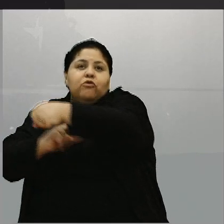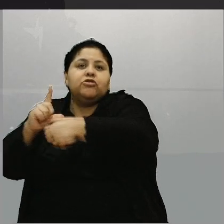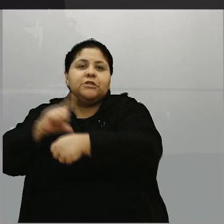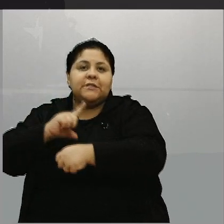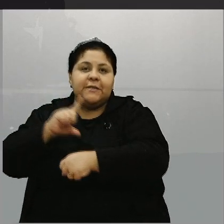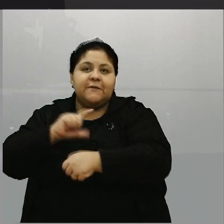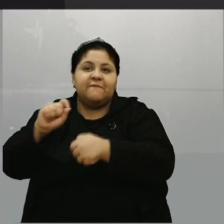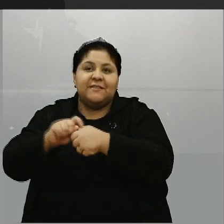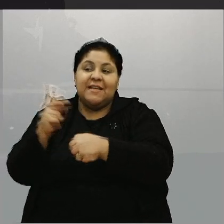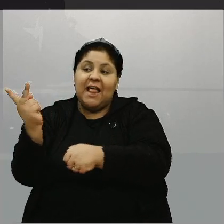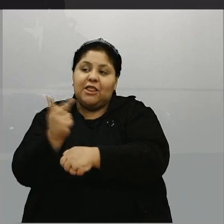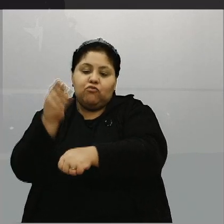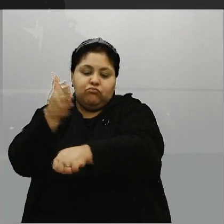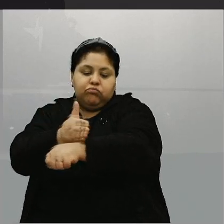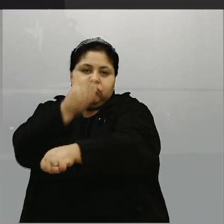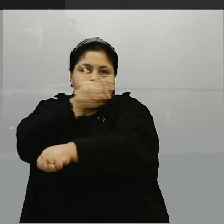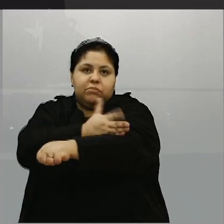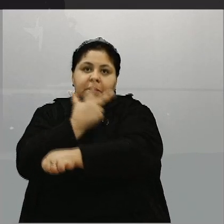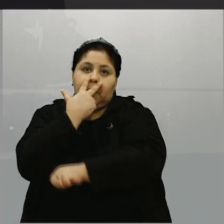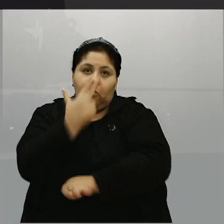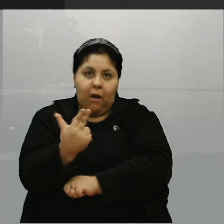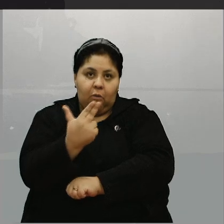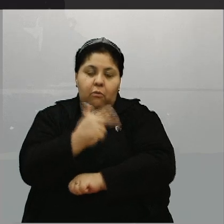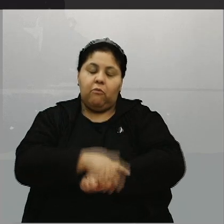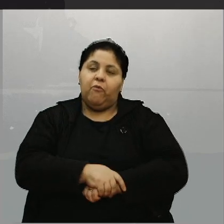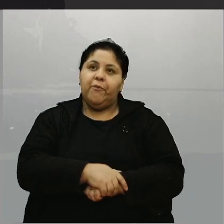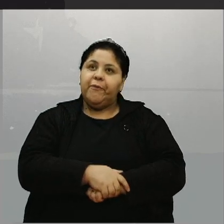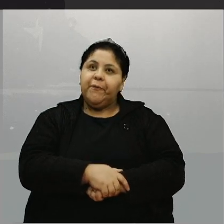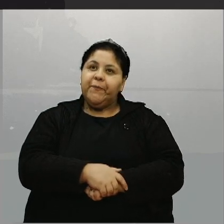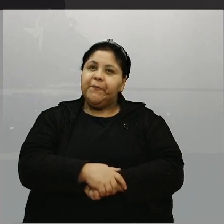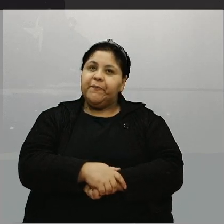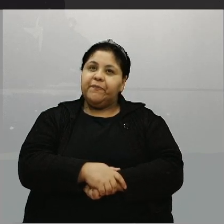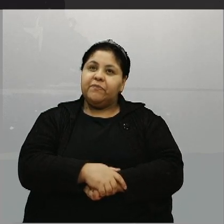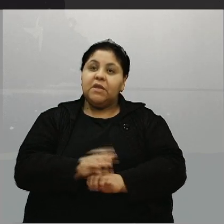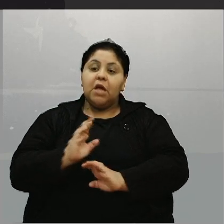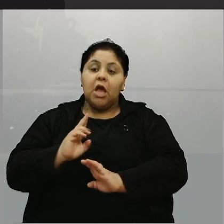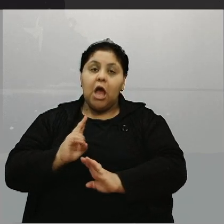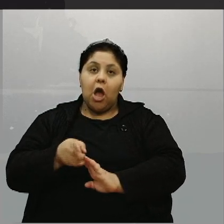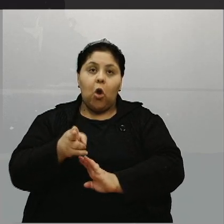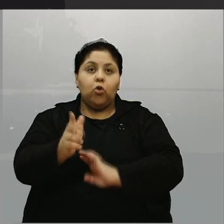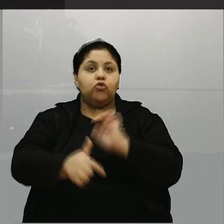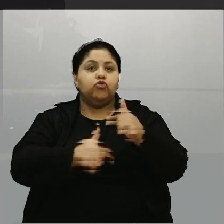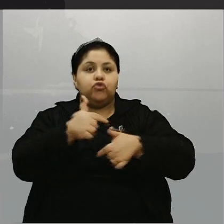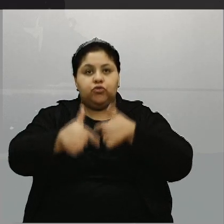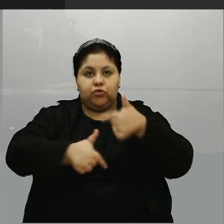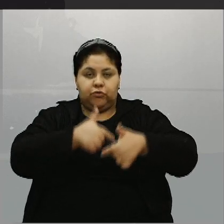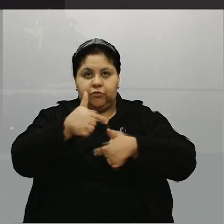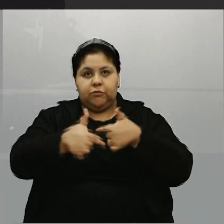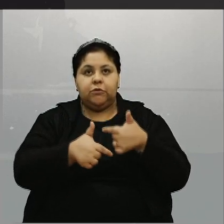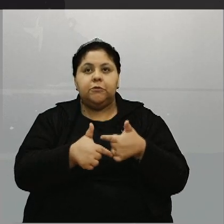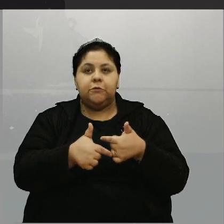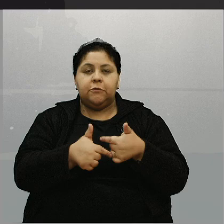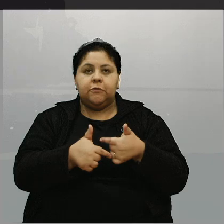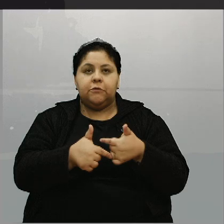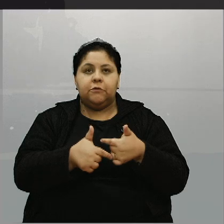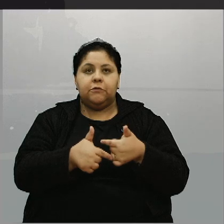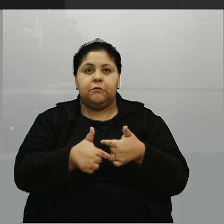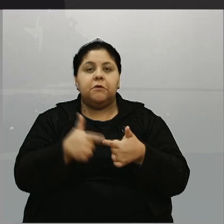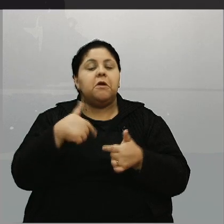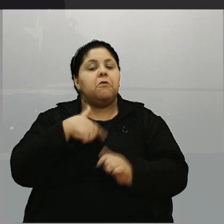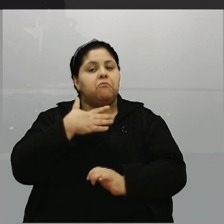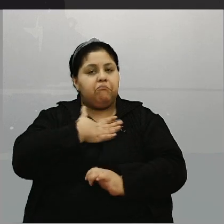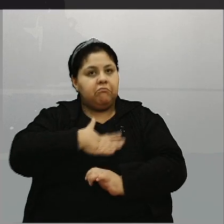2 cabeceiras iguais. Então, a continuidade do trabalho de quando eu estava lá, estou muito